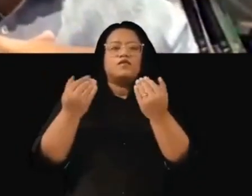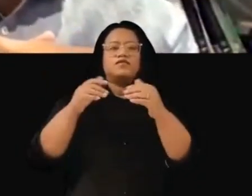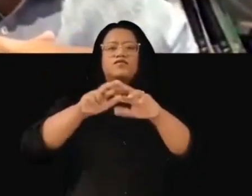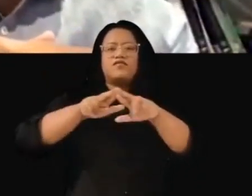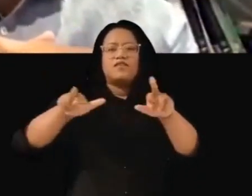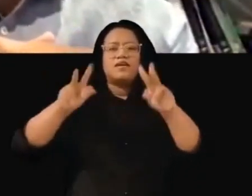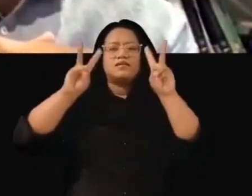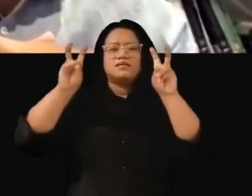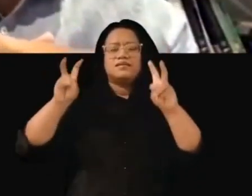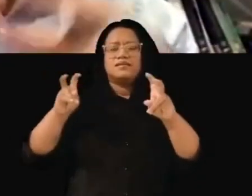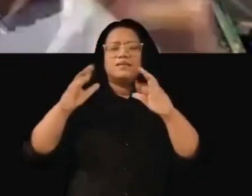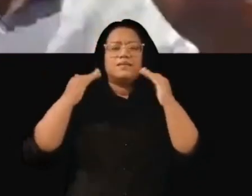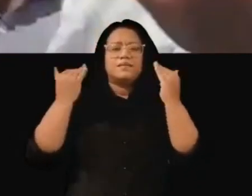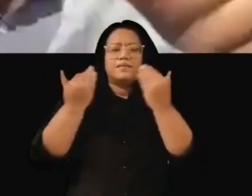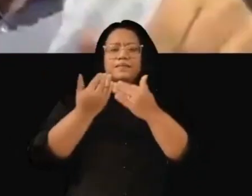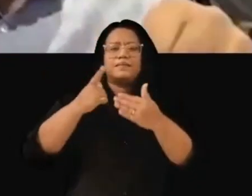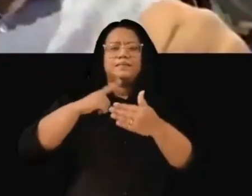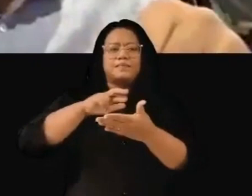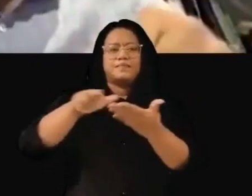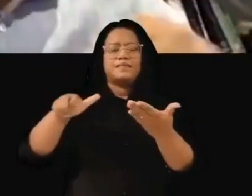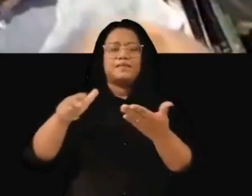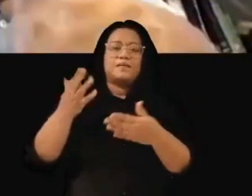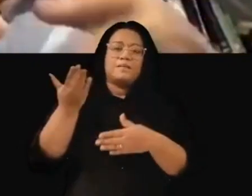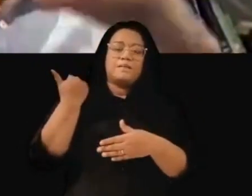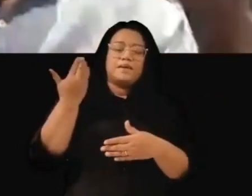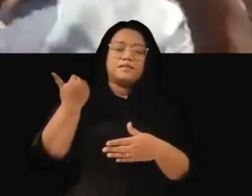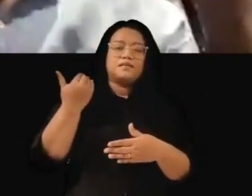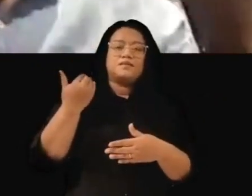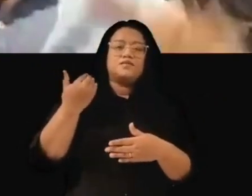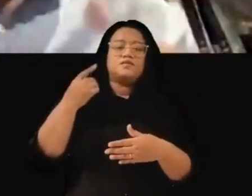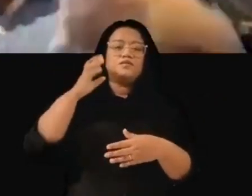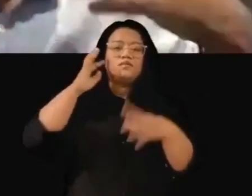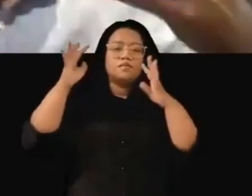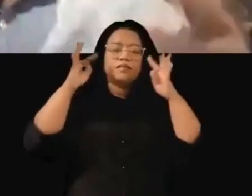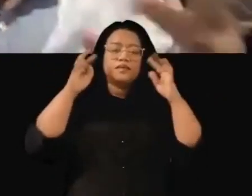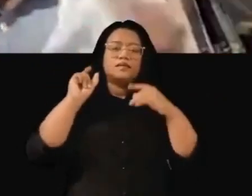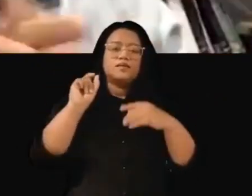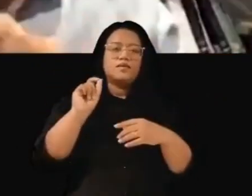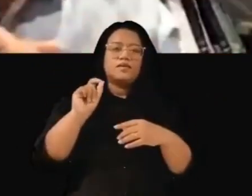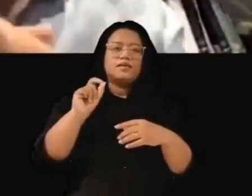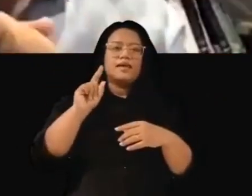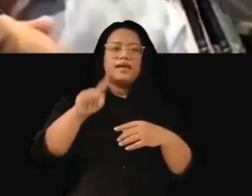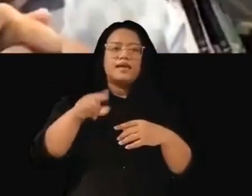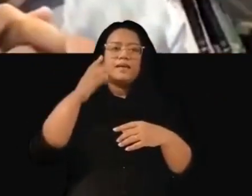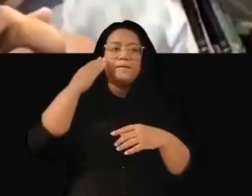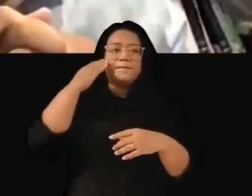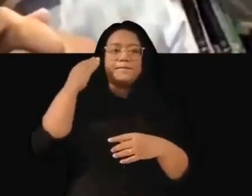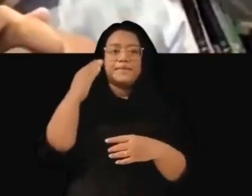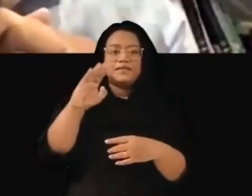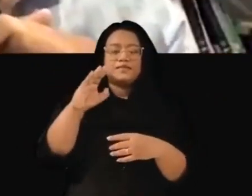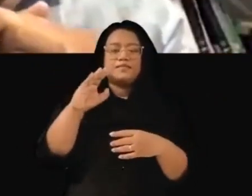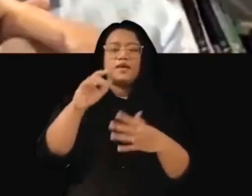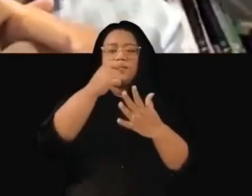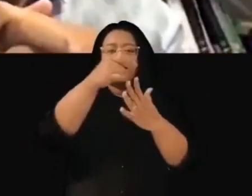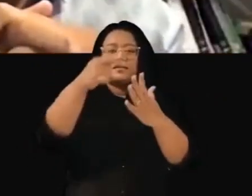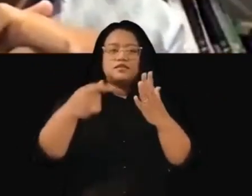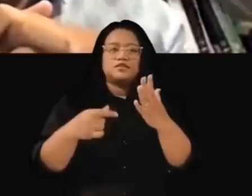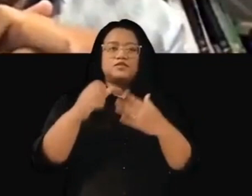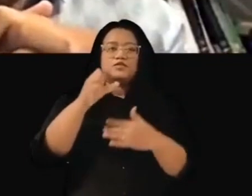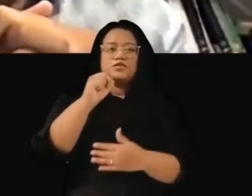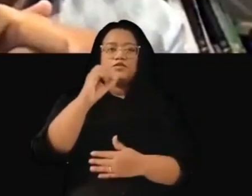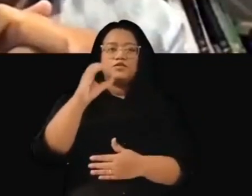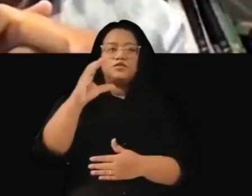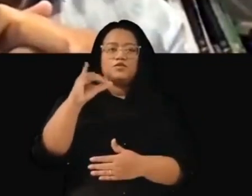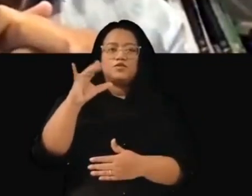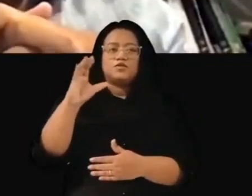em 92, nós pensávamos que a grande convenção que viraria, digamos assim, o carro-chefe para as questões socioambientais nas Nações Unidas seria a Convenção